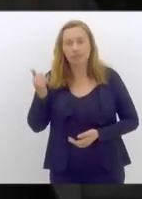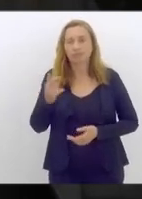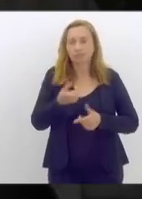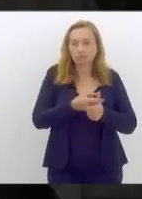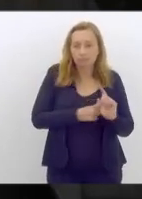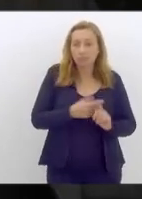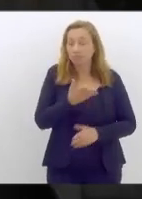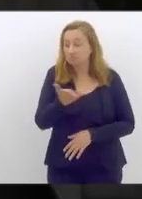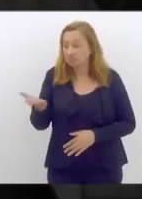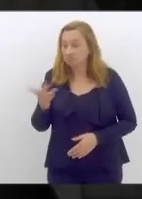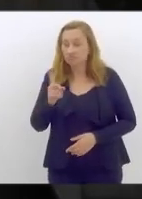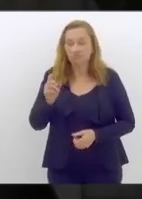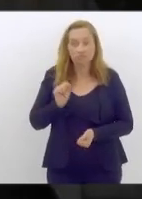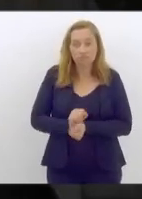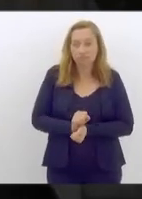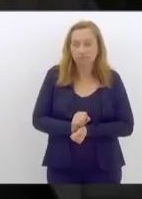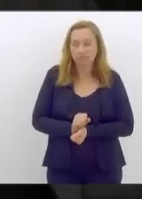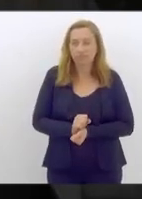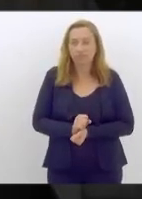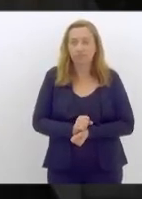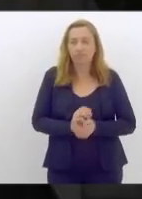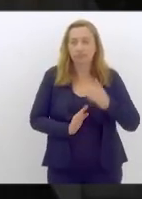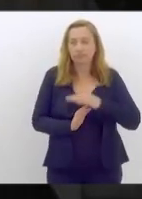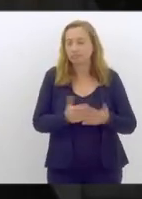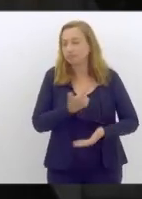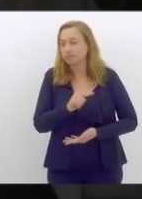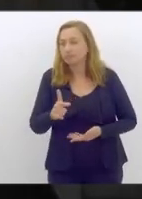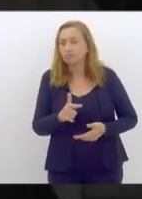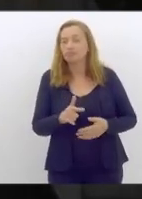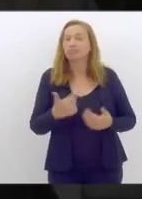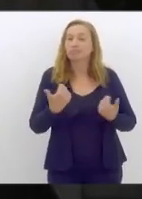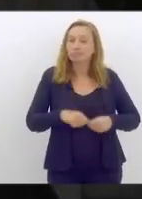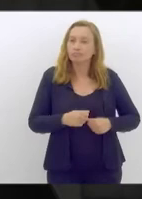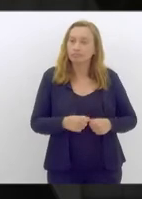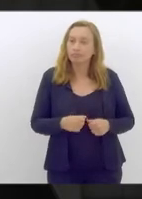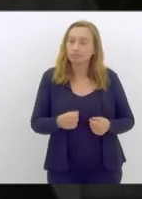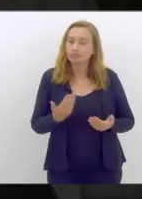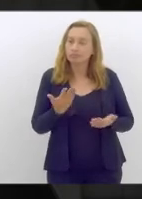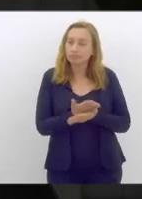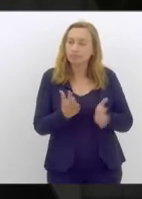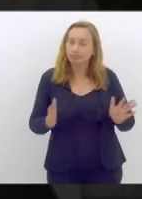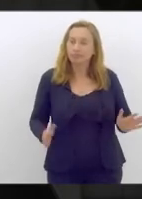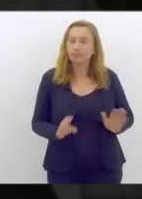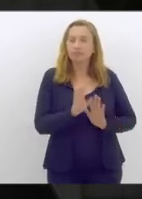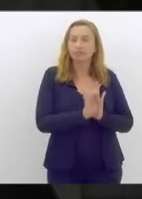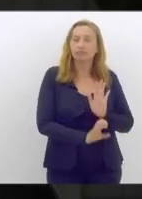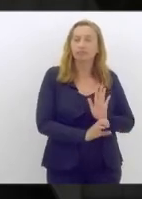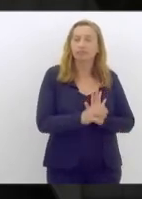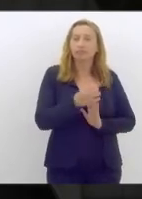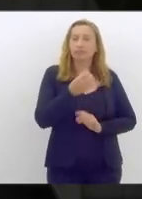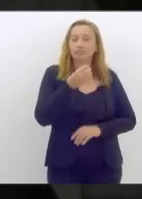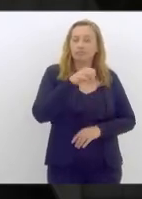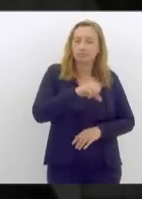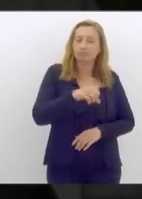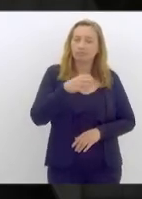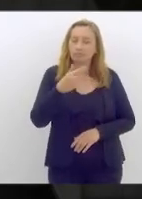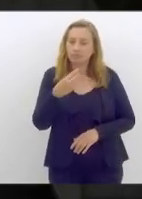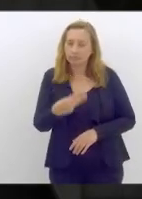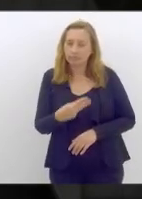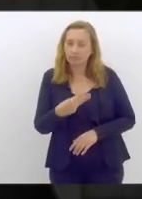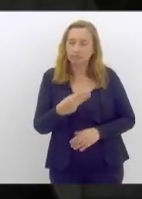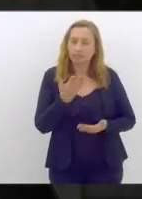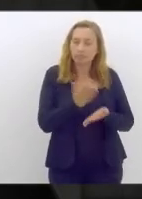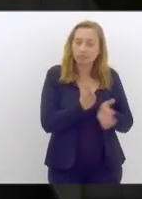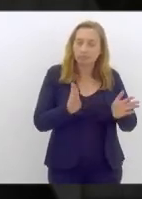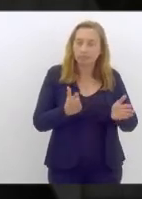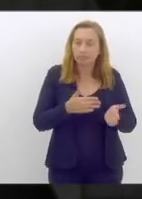estas não estão congeladas e não tem limite Então a gente tem que se livrar da emenda constitucional 93 2016 e parar de ter